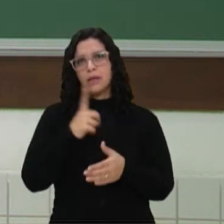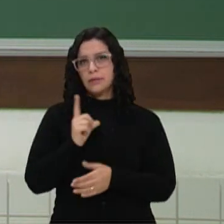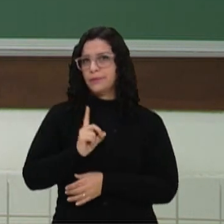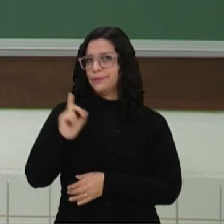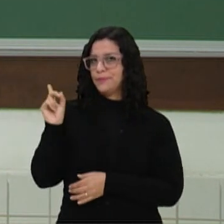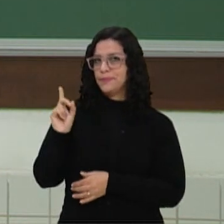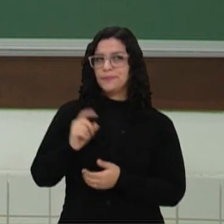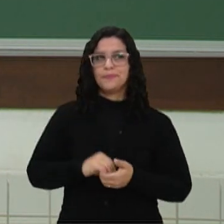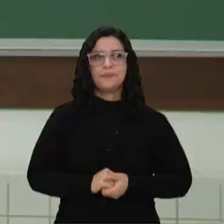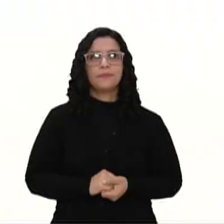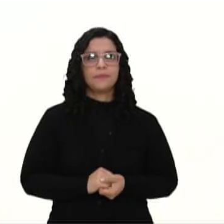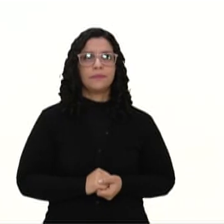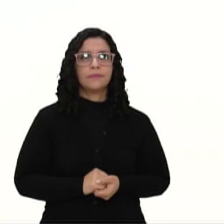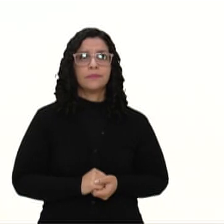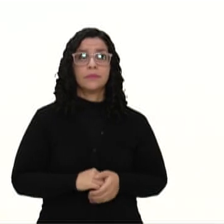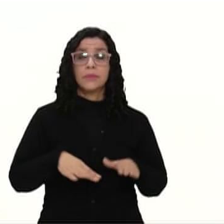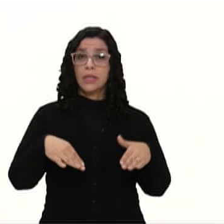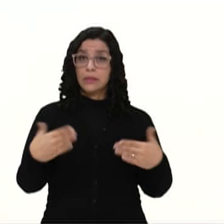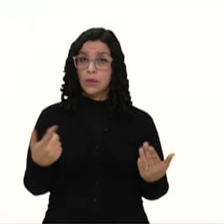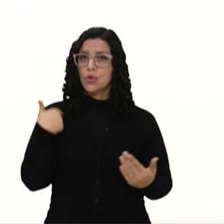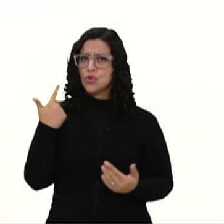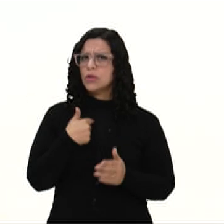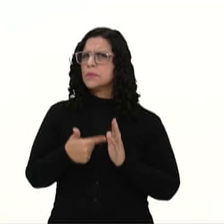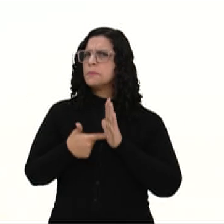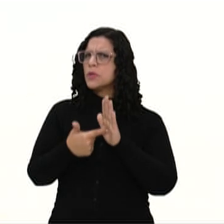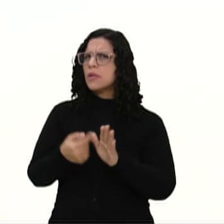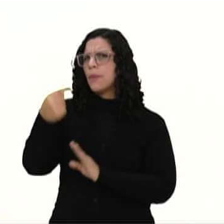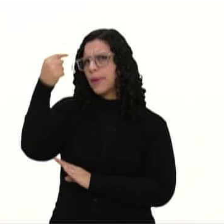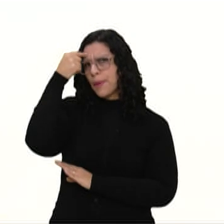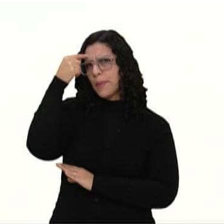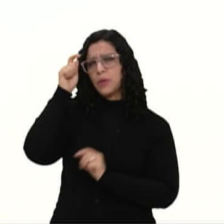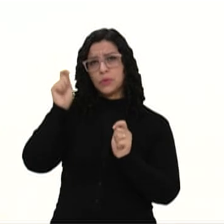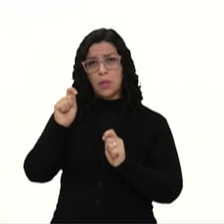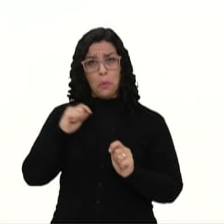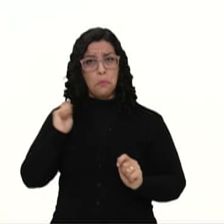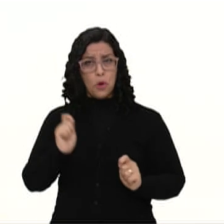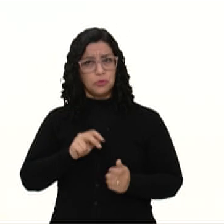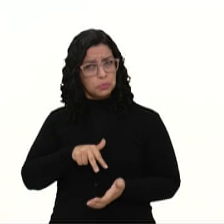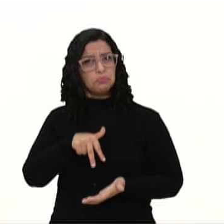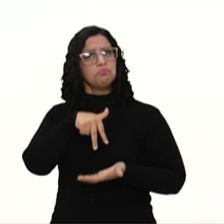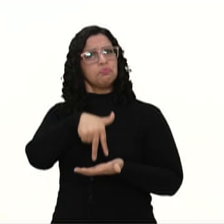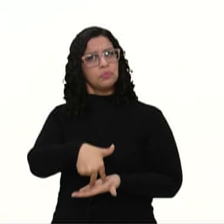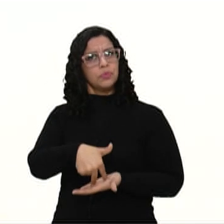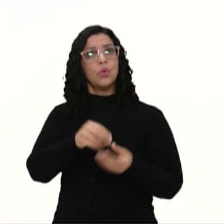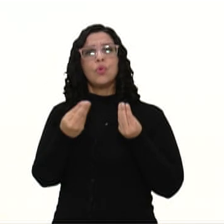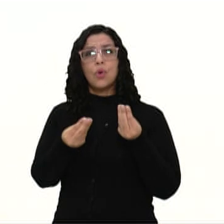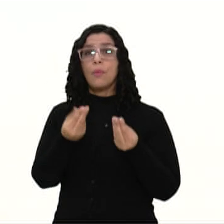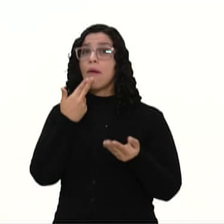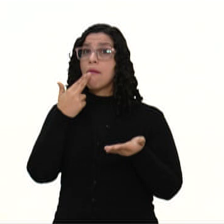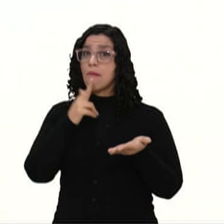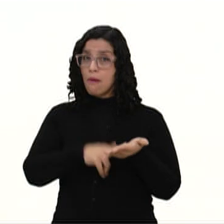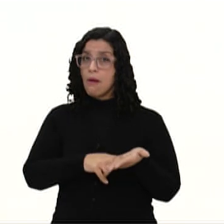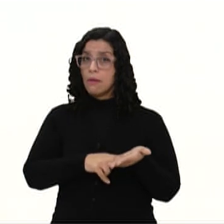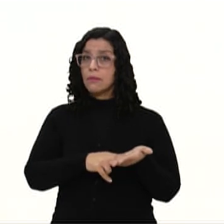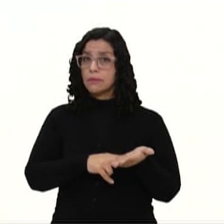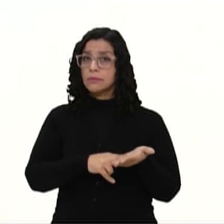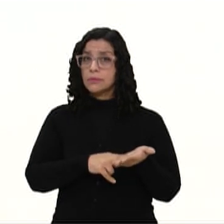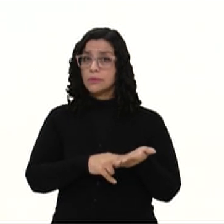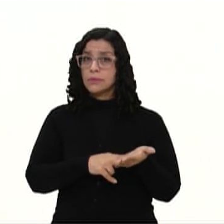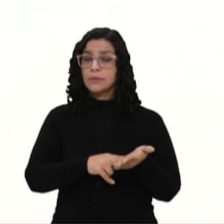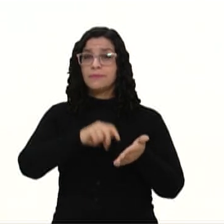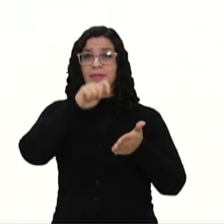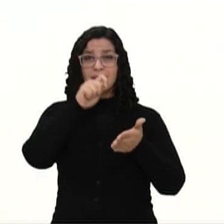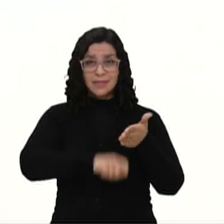certa. Então, formas de mostrar o que pensamos. Podemos nos posicionar através de carta aberta,